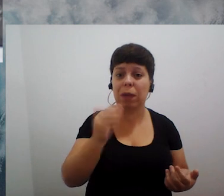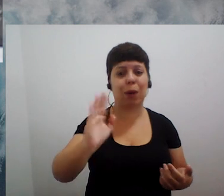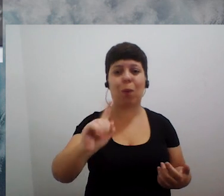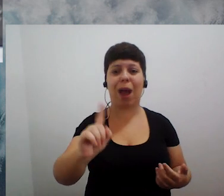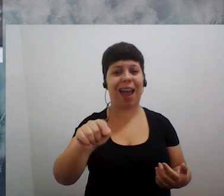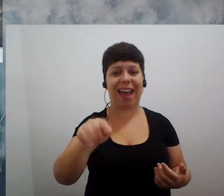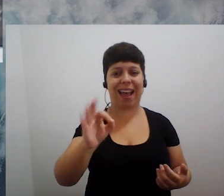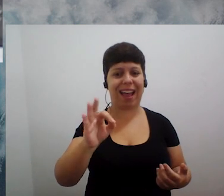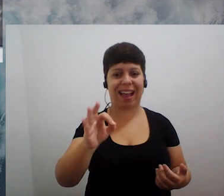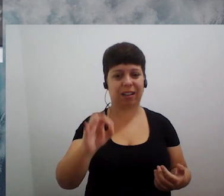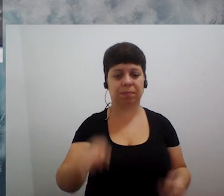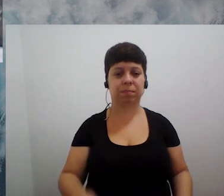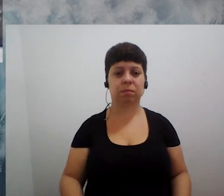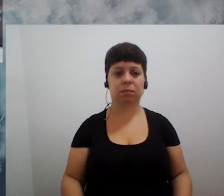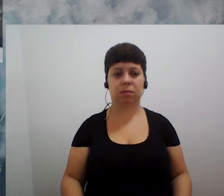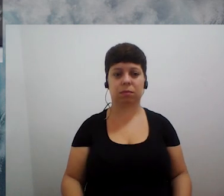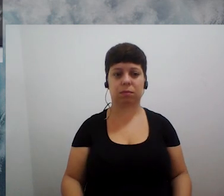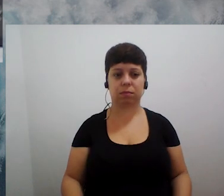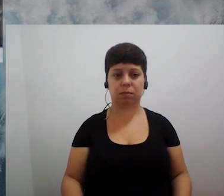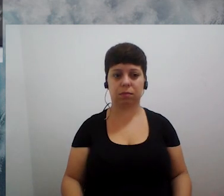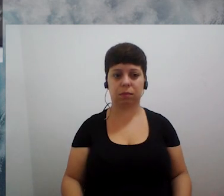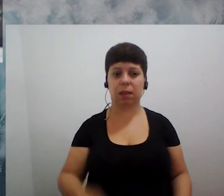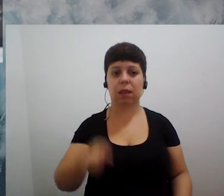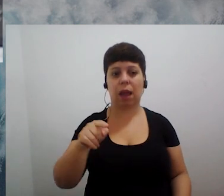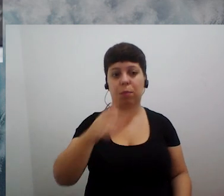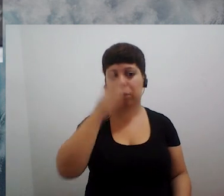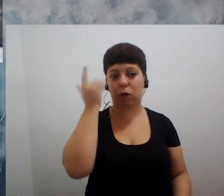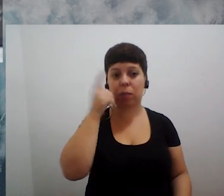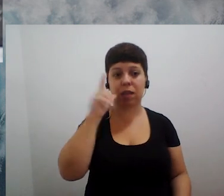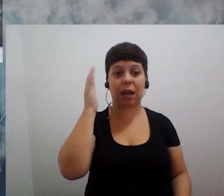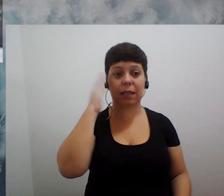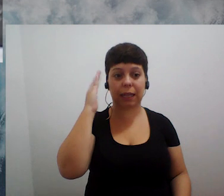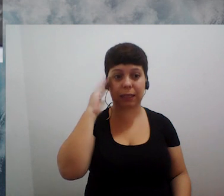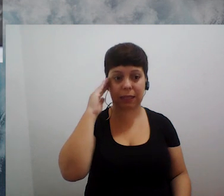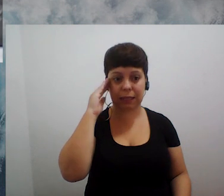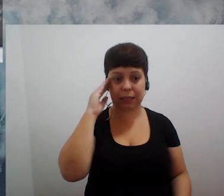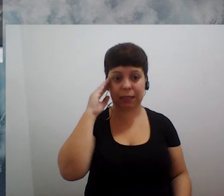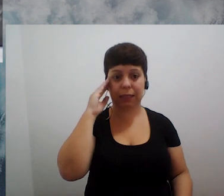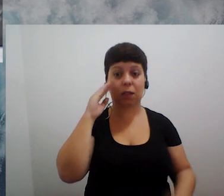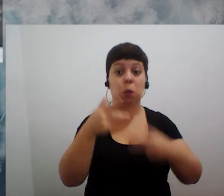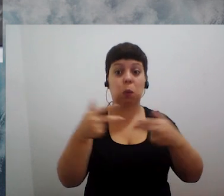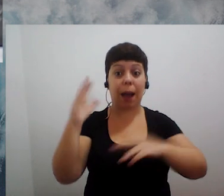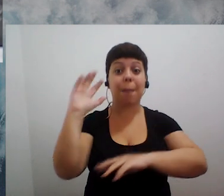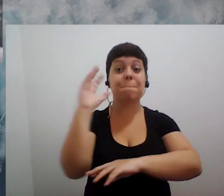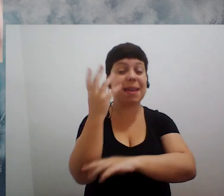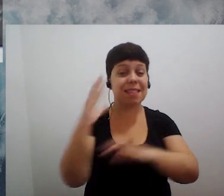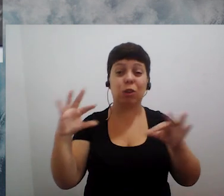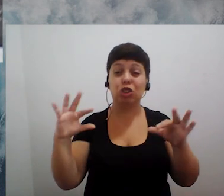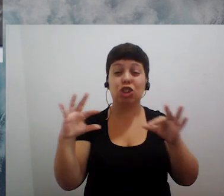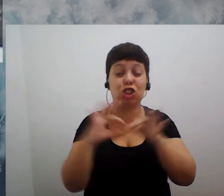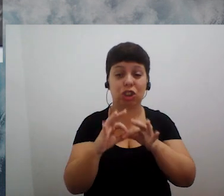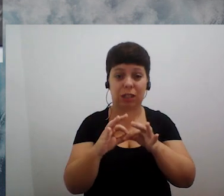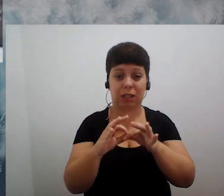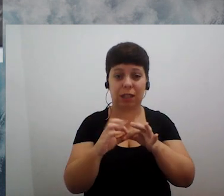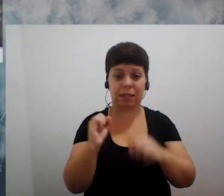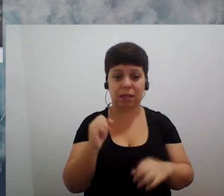Mas não é bem assim. E aí o pessoal, né, só vai começar a entender que as questões